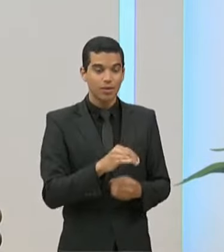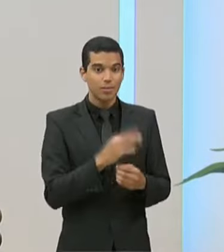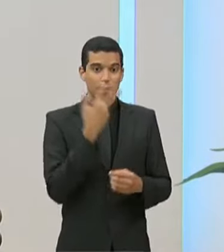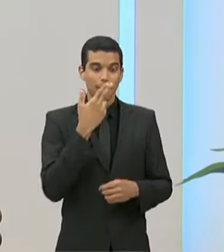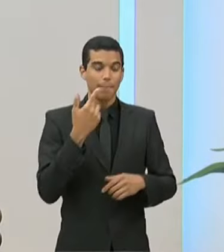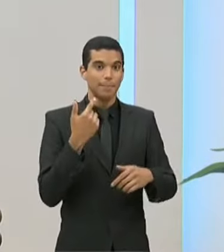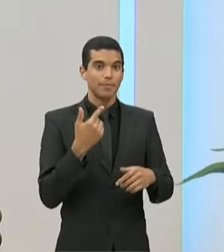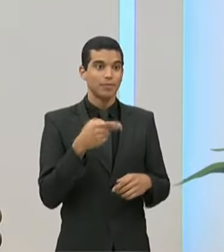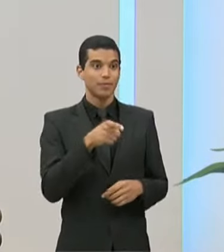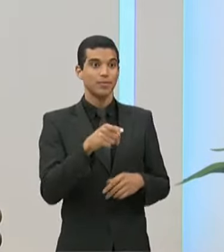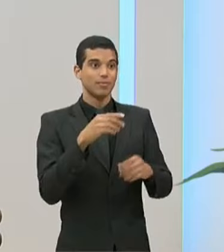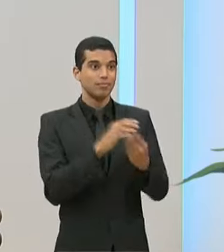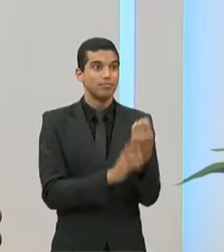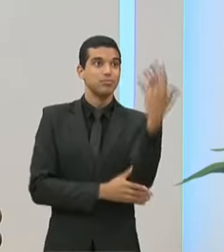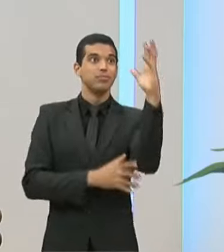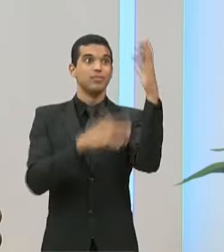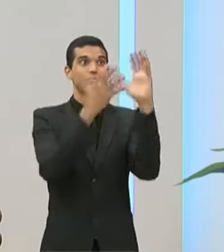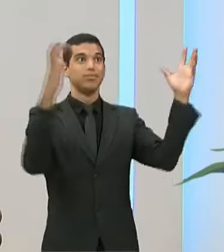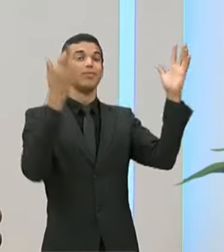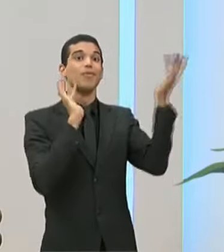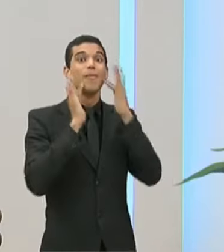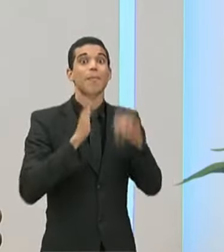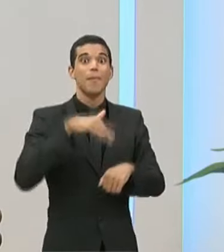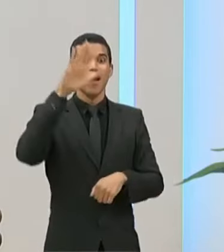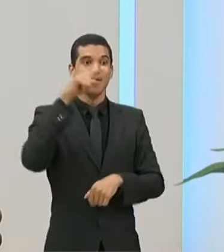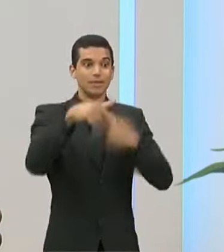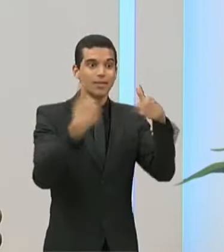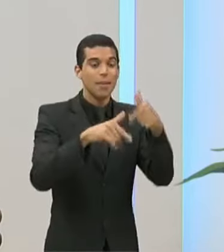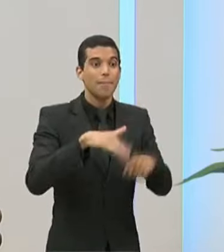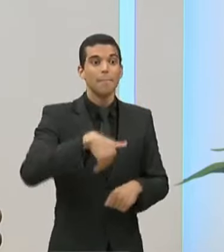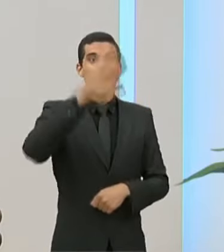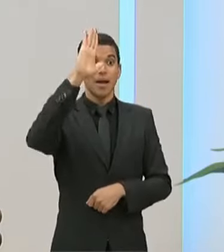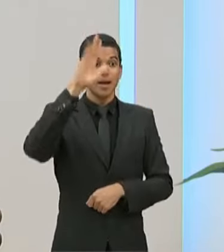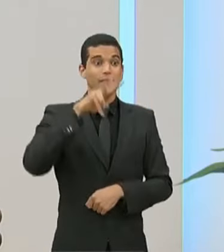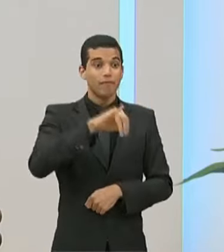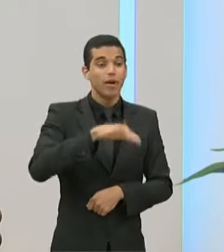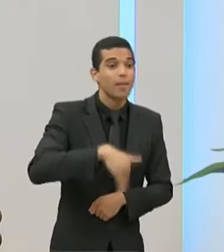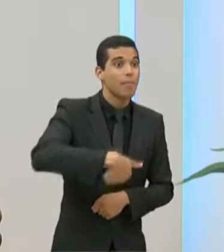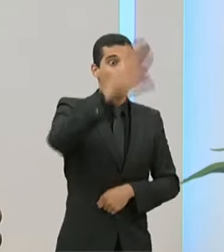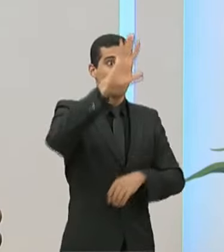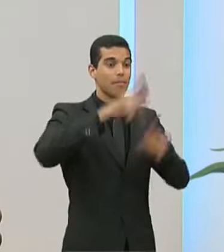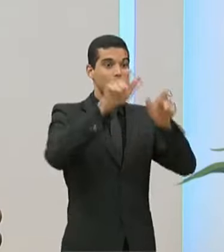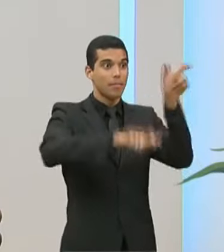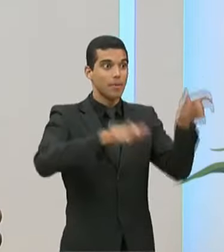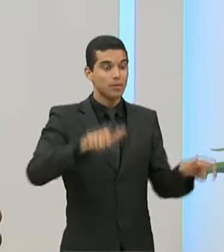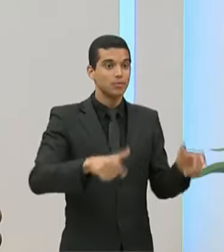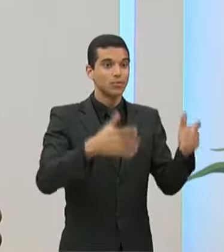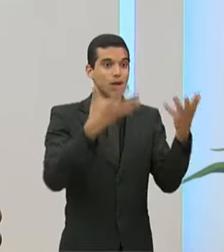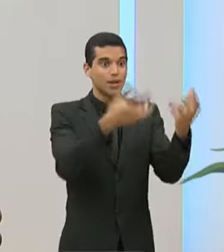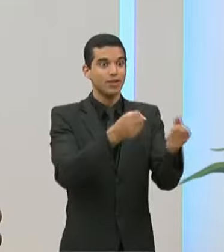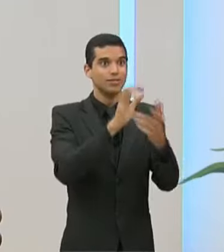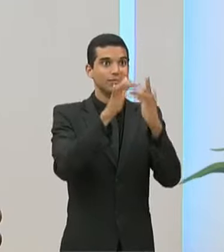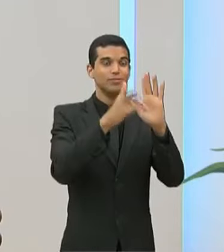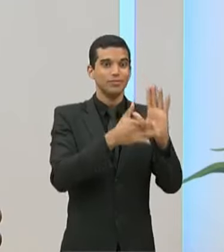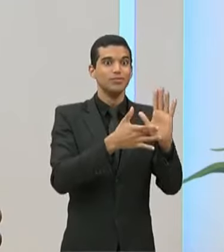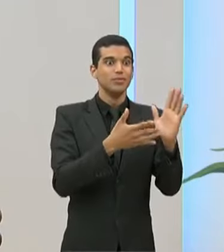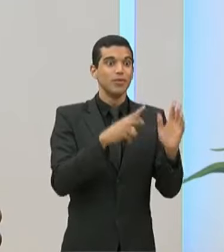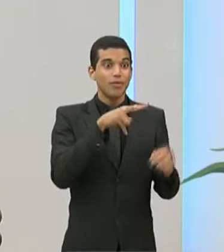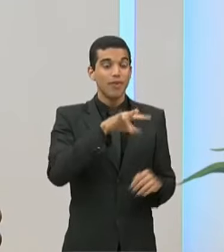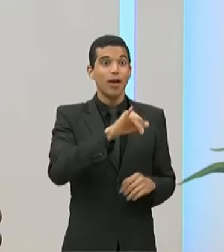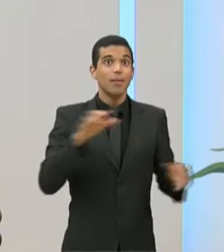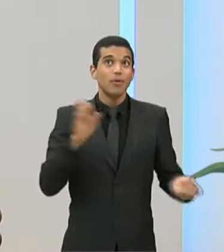A glorificação do nome do Pai será maior. Você vai estar no centro da